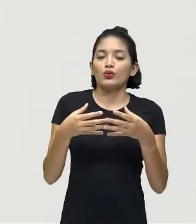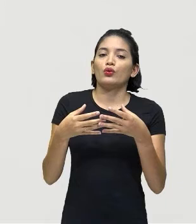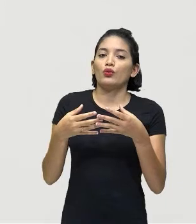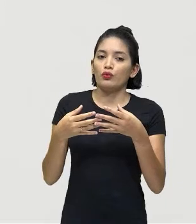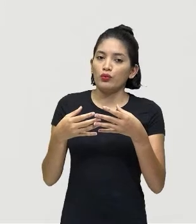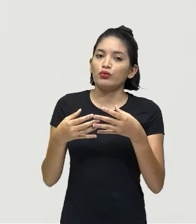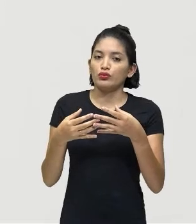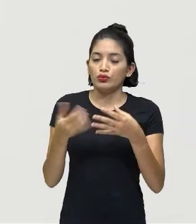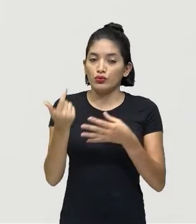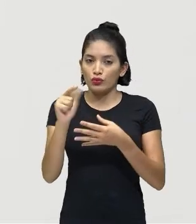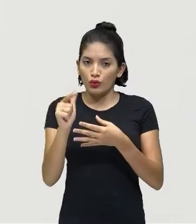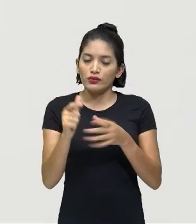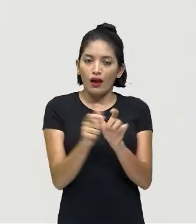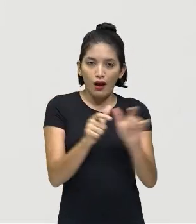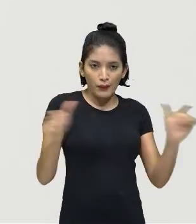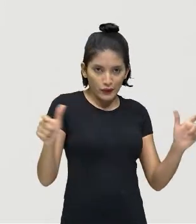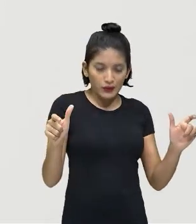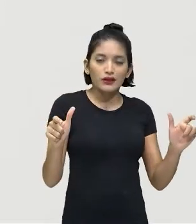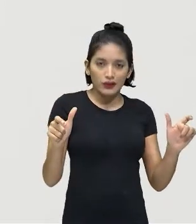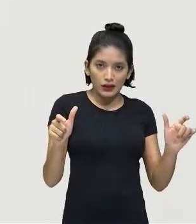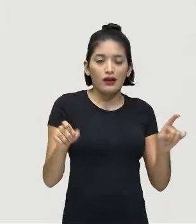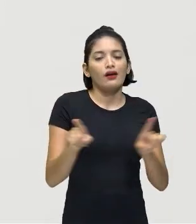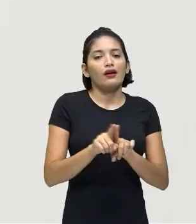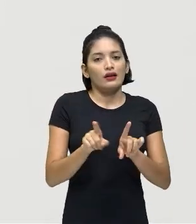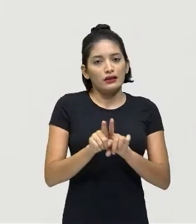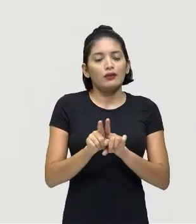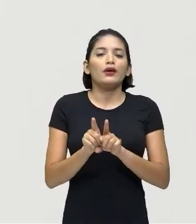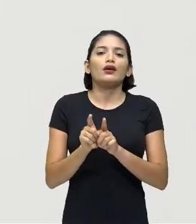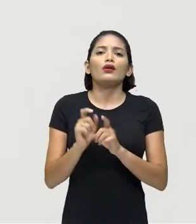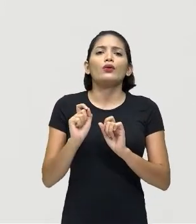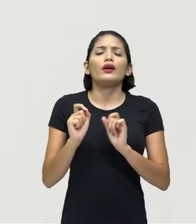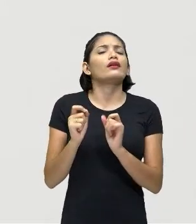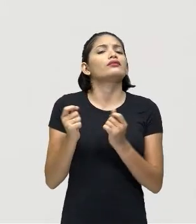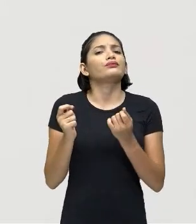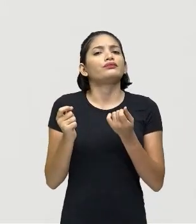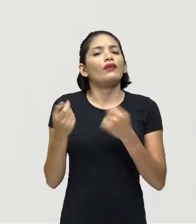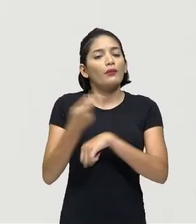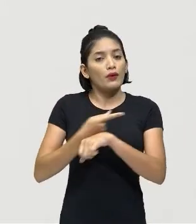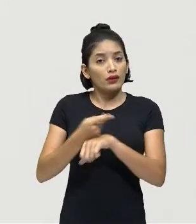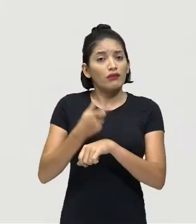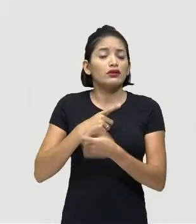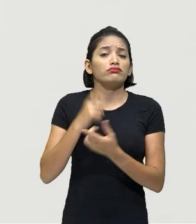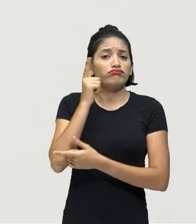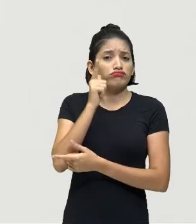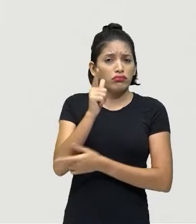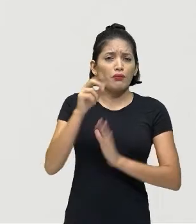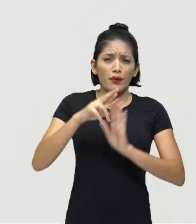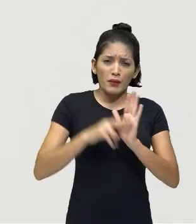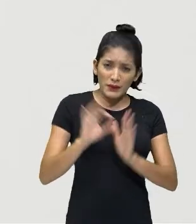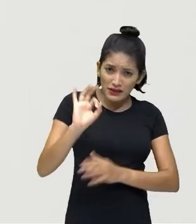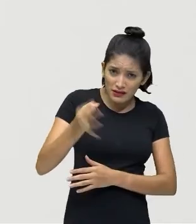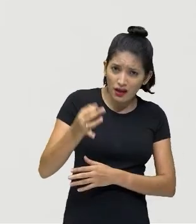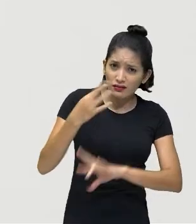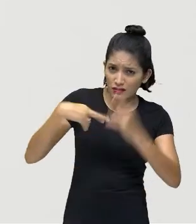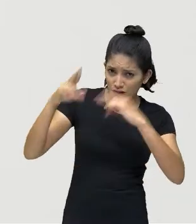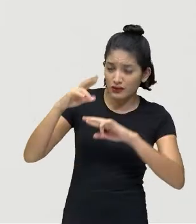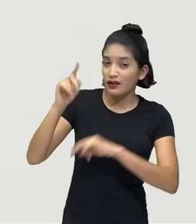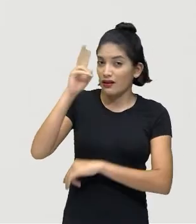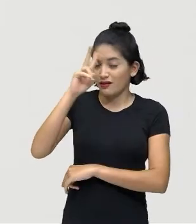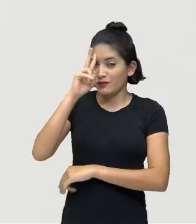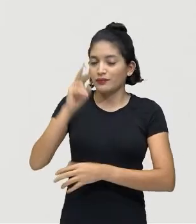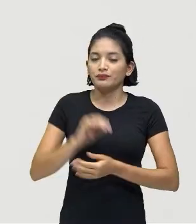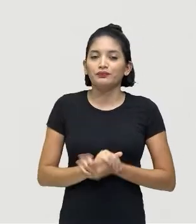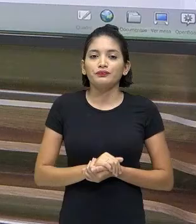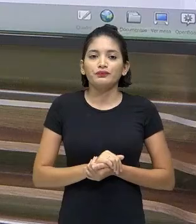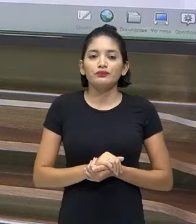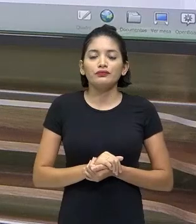que significava a maioria e era um grupo mais radical que procurava uma revolução mais efetiva. Lembram disso?